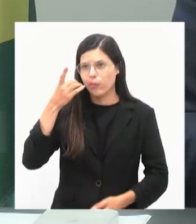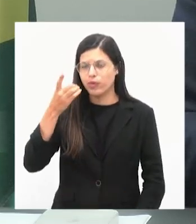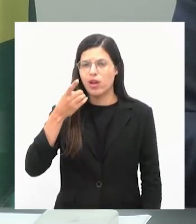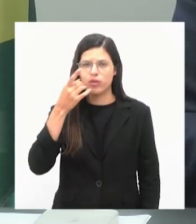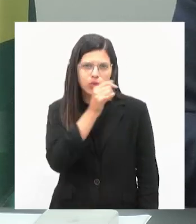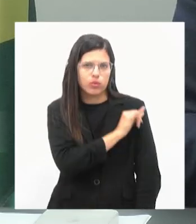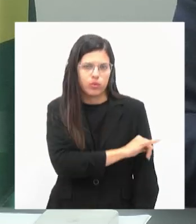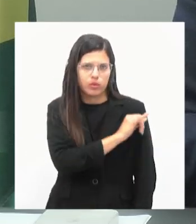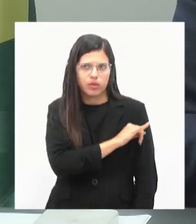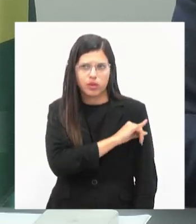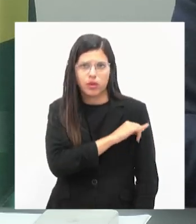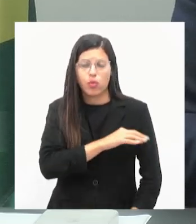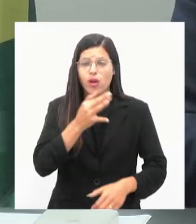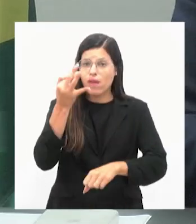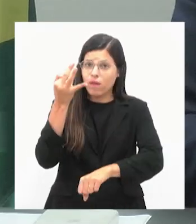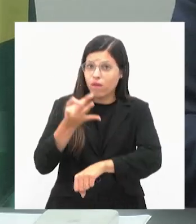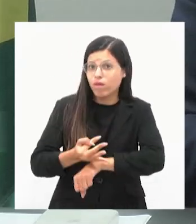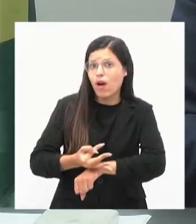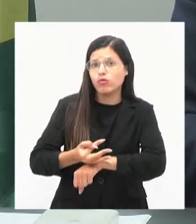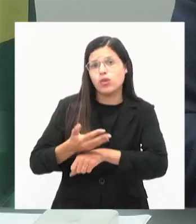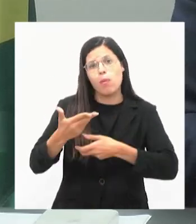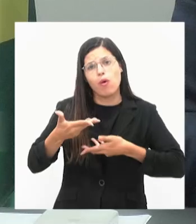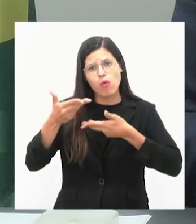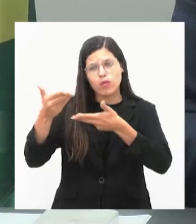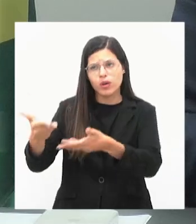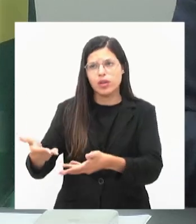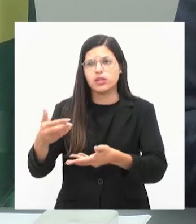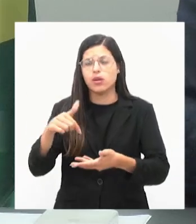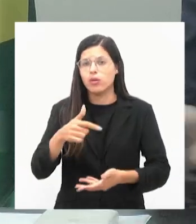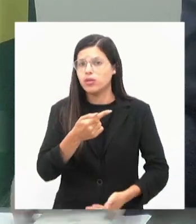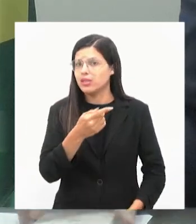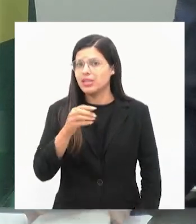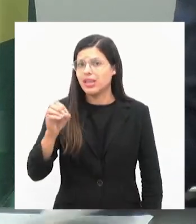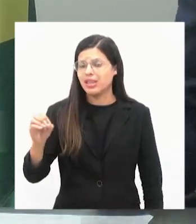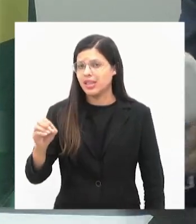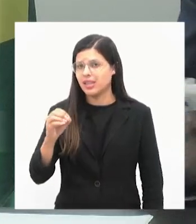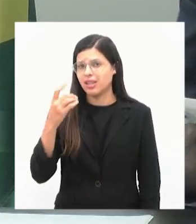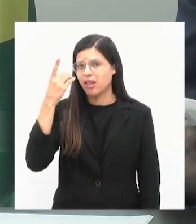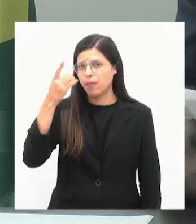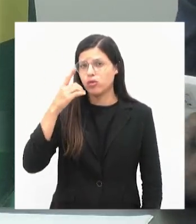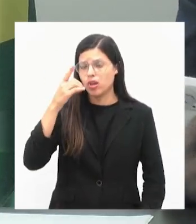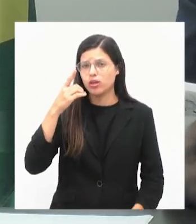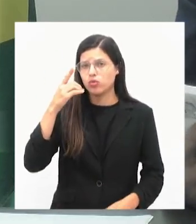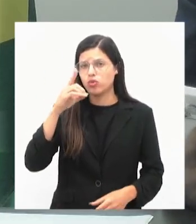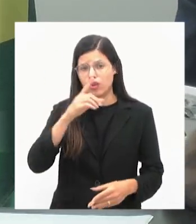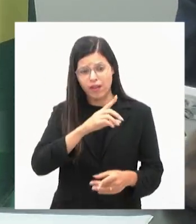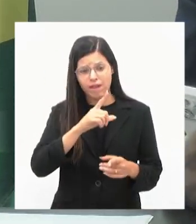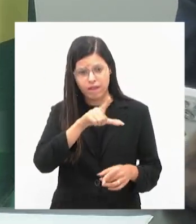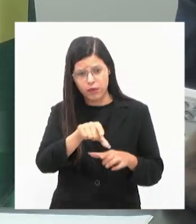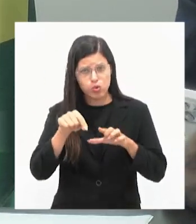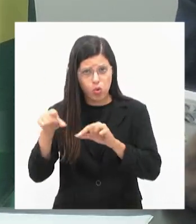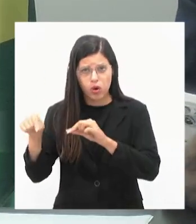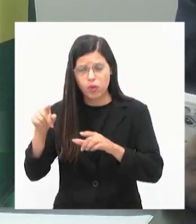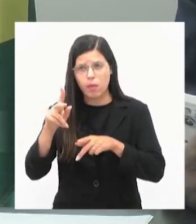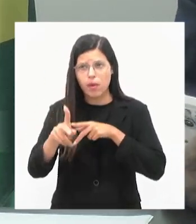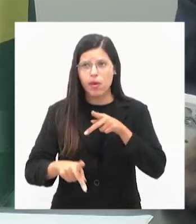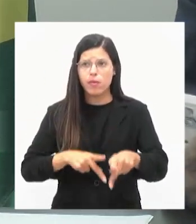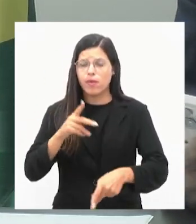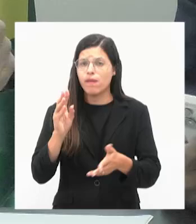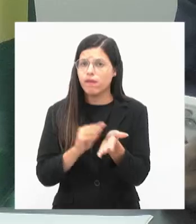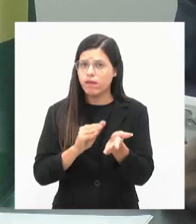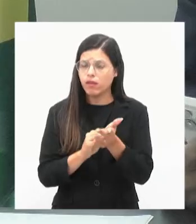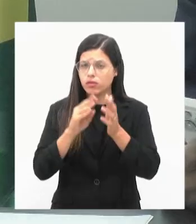falta uma convocação do parlamento. São 70 deputados aqui eleitos pelo povo. Isso aí foi deliberado aqui entre os parlamentares. Isso é uma falta de respeito não